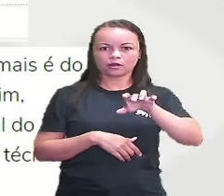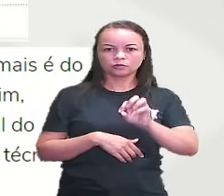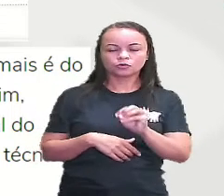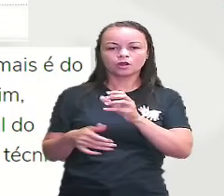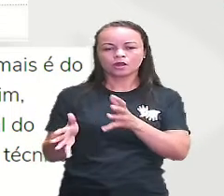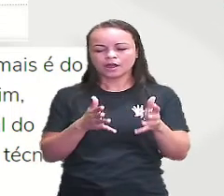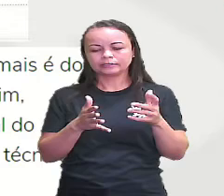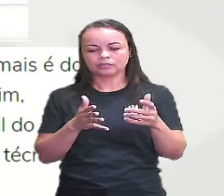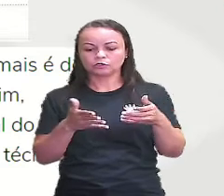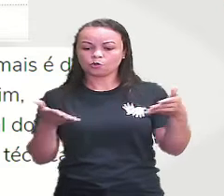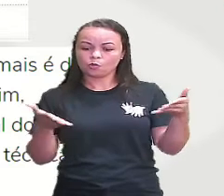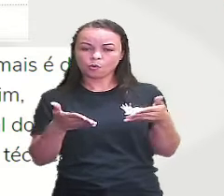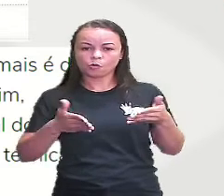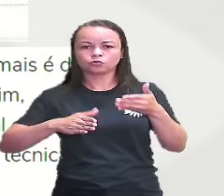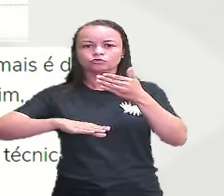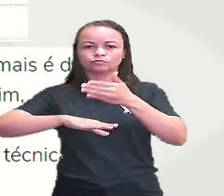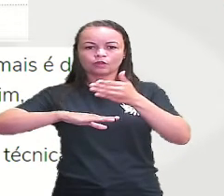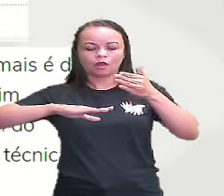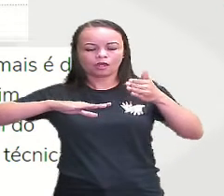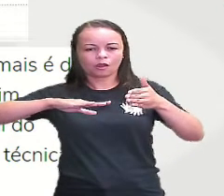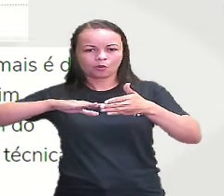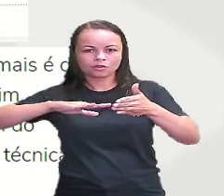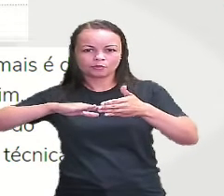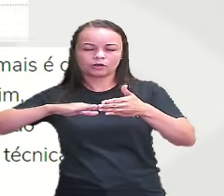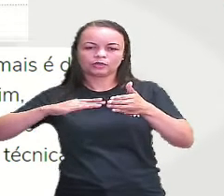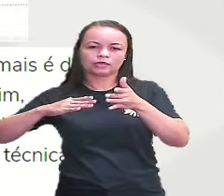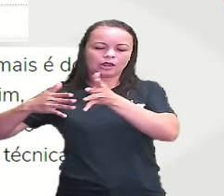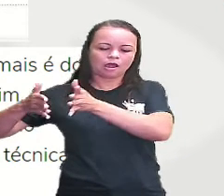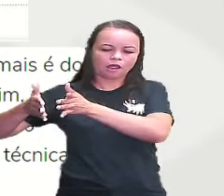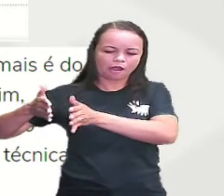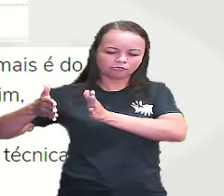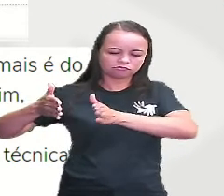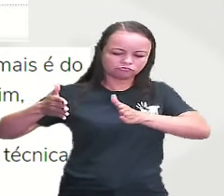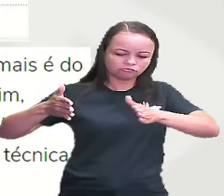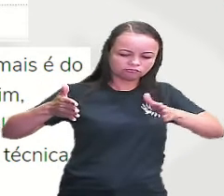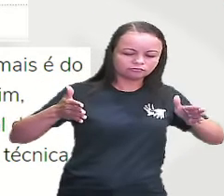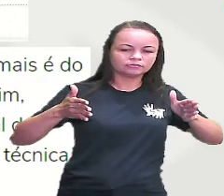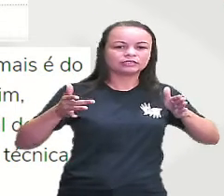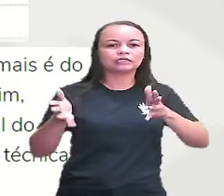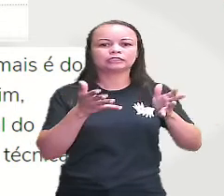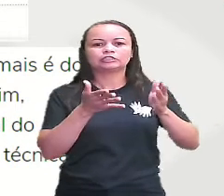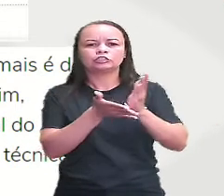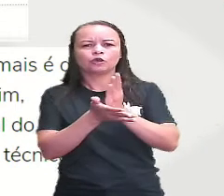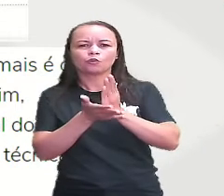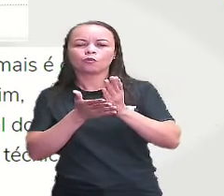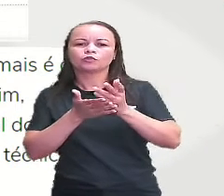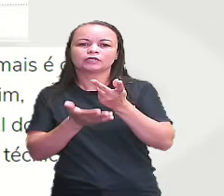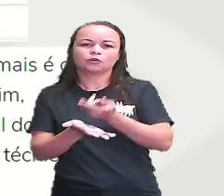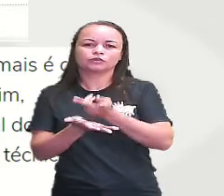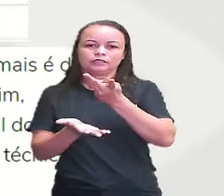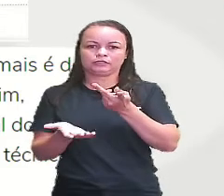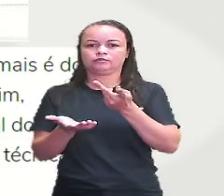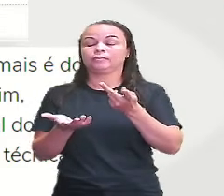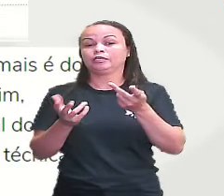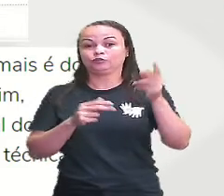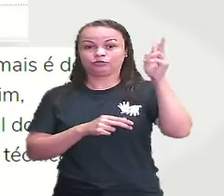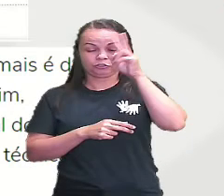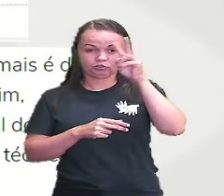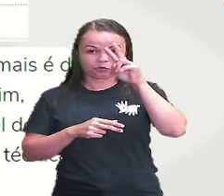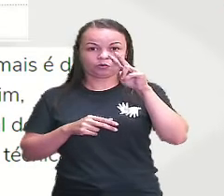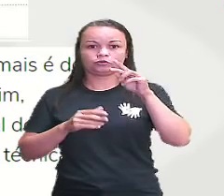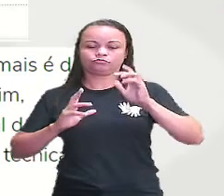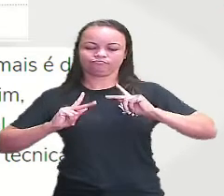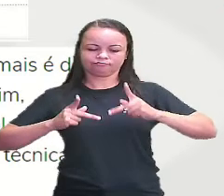Idade Contemporânea. Então, essa é a linha do tempo de alguns acontecimentos históricos da humanidade. Dentro